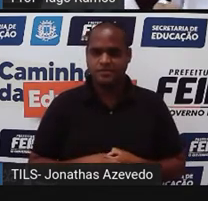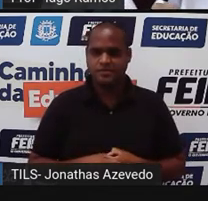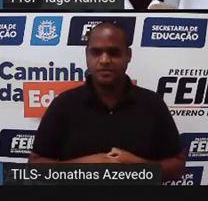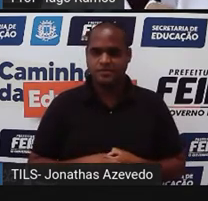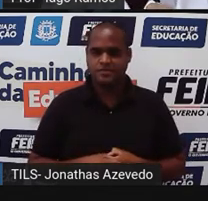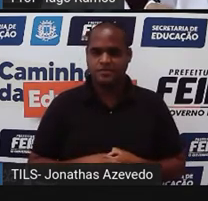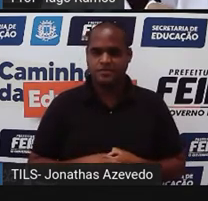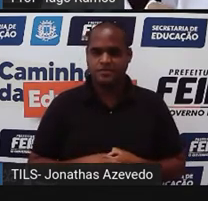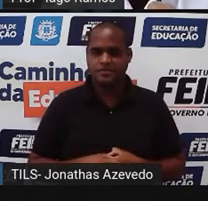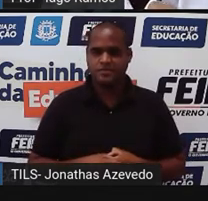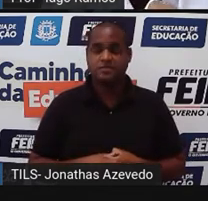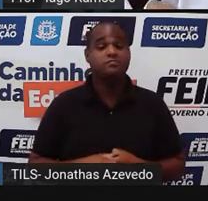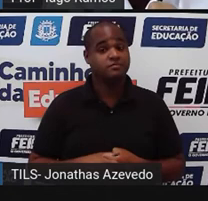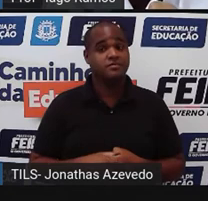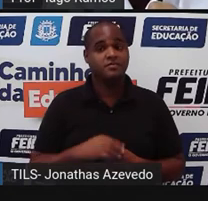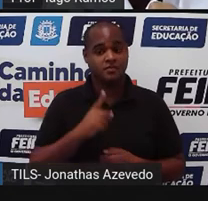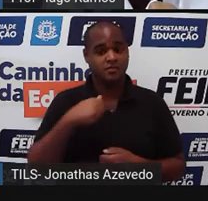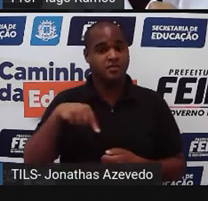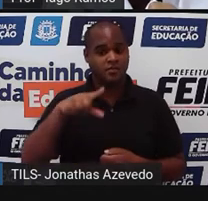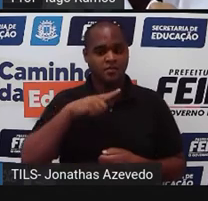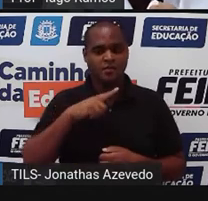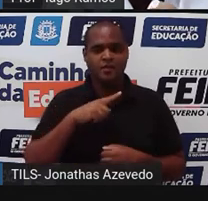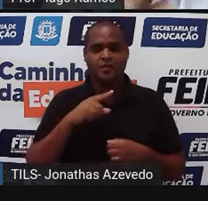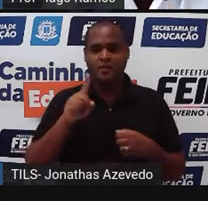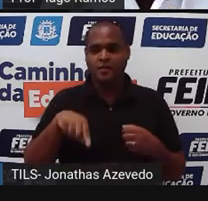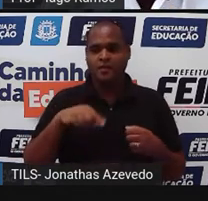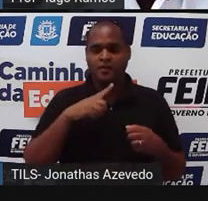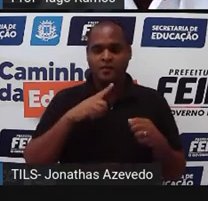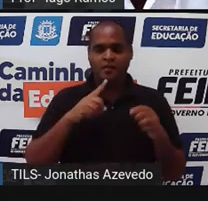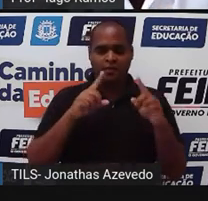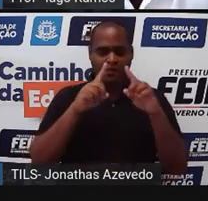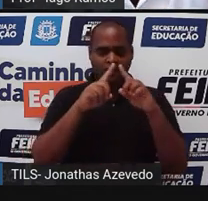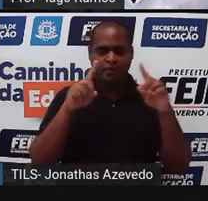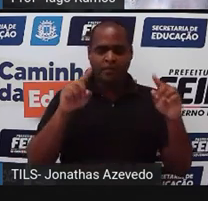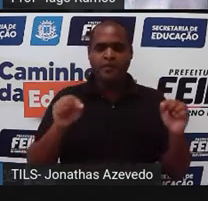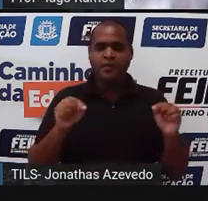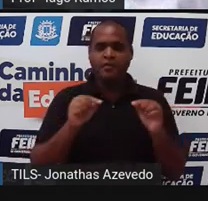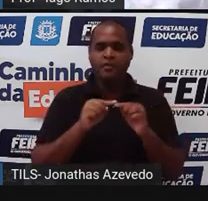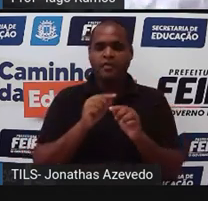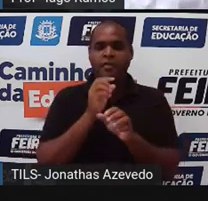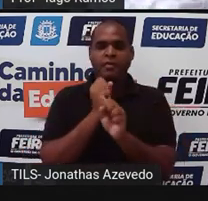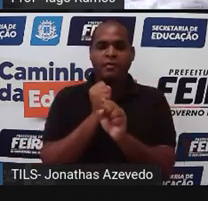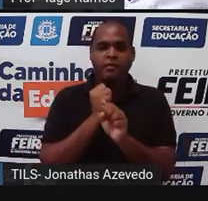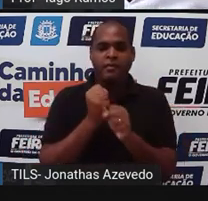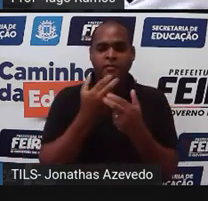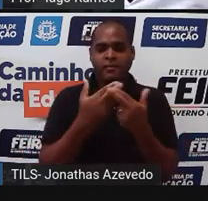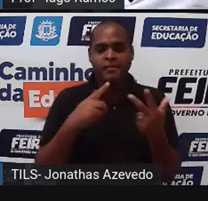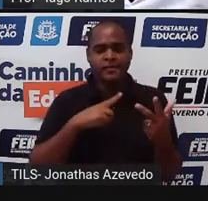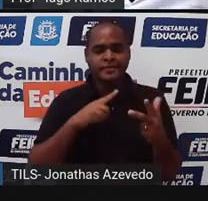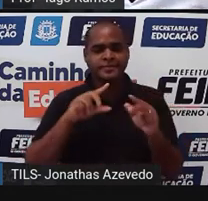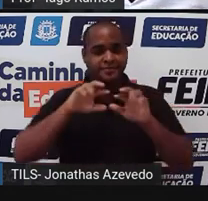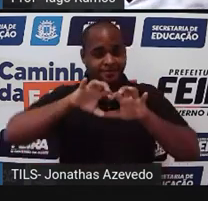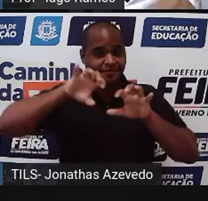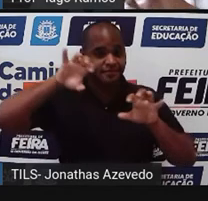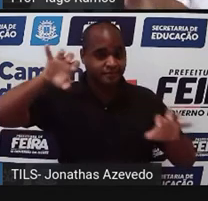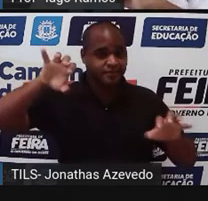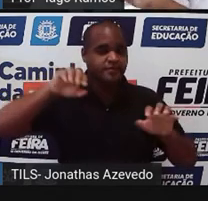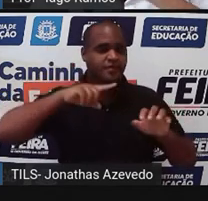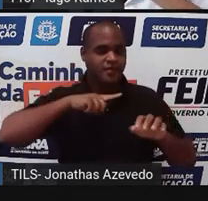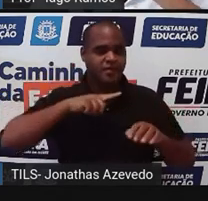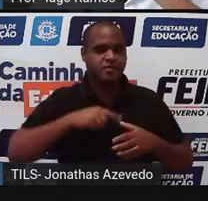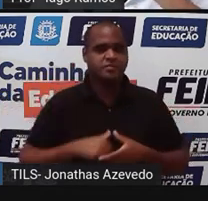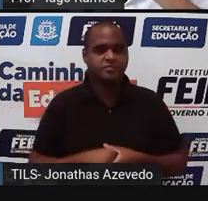veja que eu tenho ali um retângulo e foi traçada diagonal e separado os triângulos bom